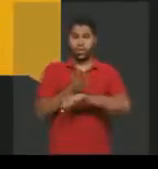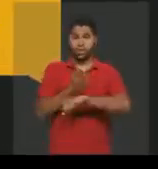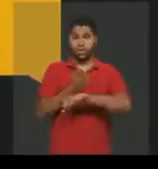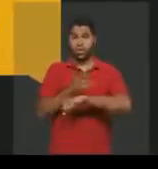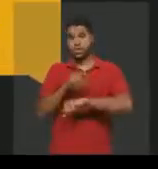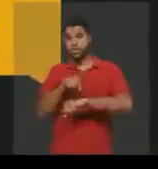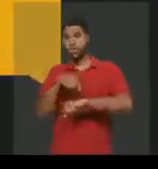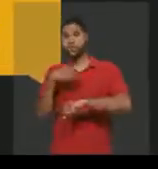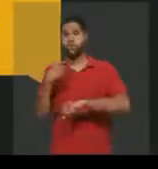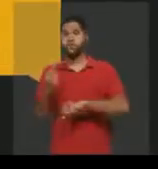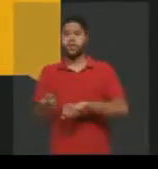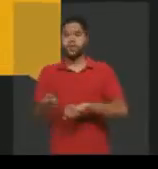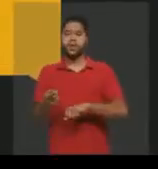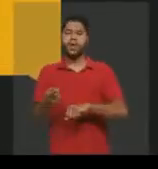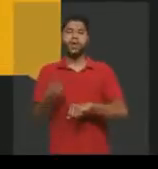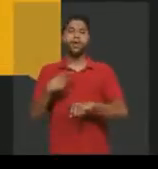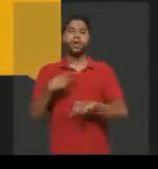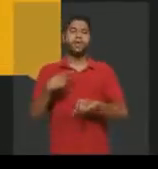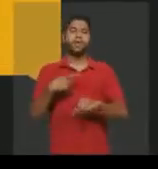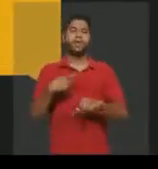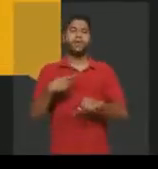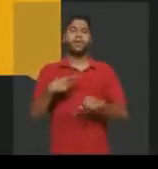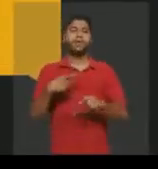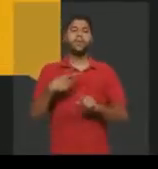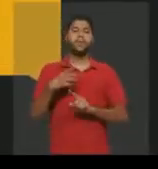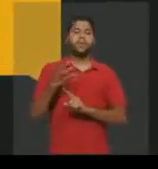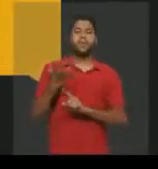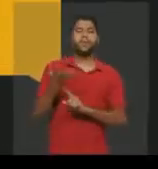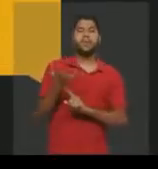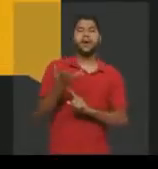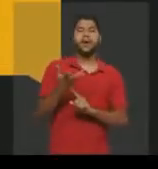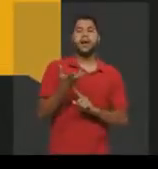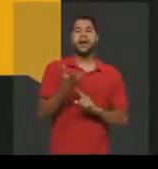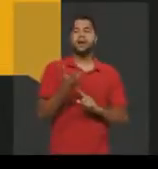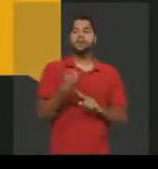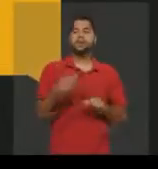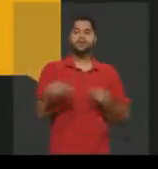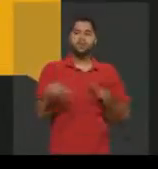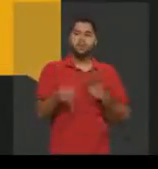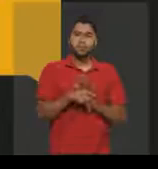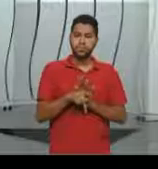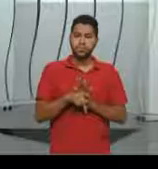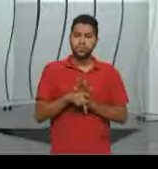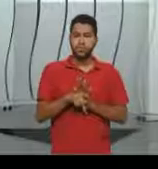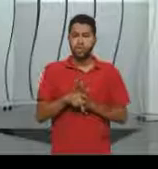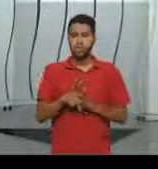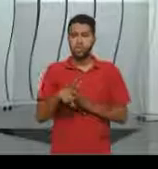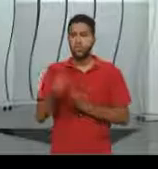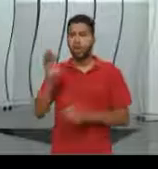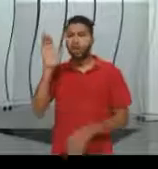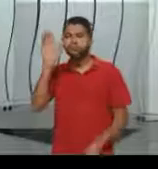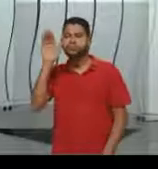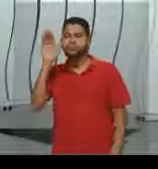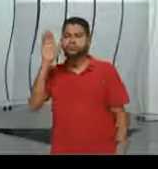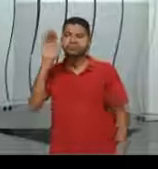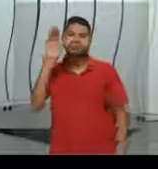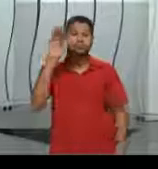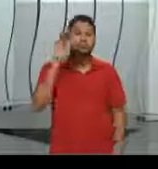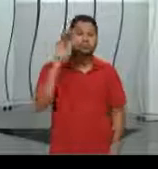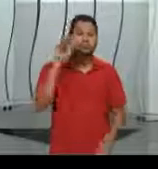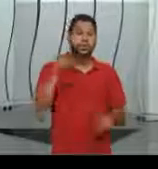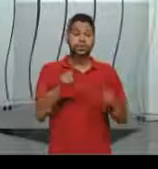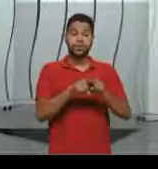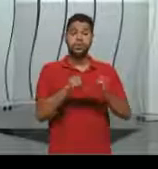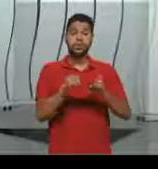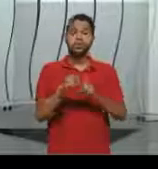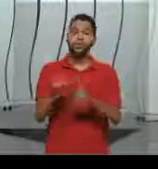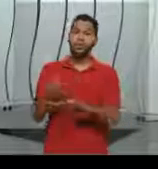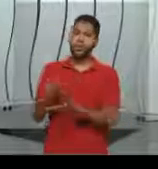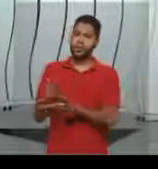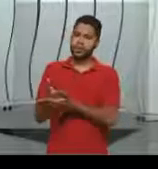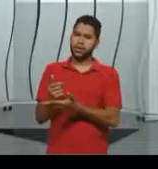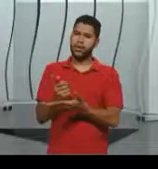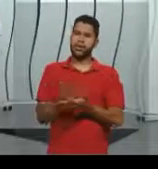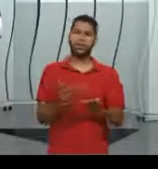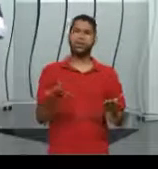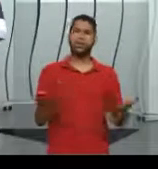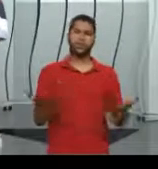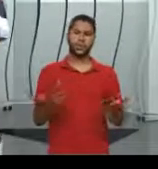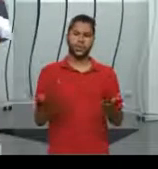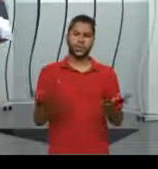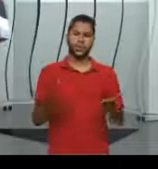pós é uma arte para ser apreciada e uma arte para ser consumida, tá? Que é o que nós teremos hoje aí